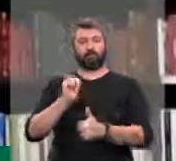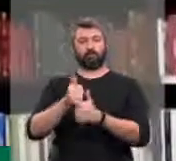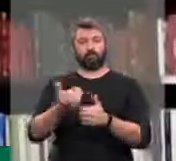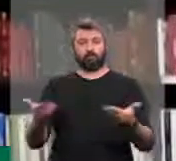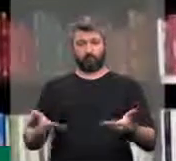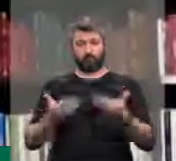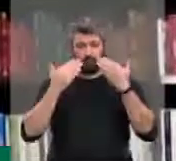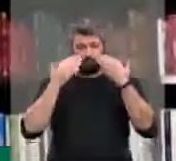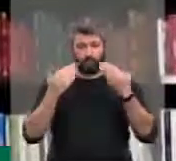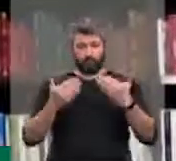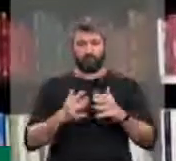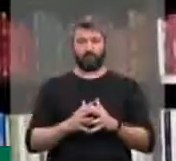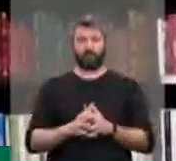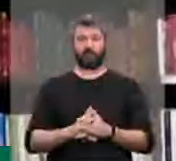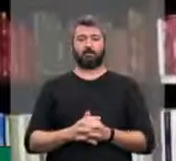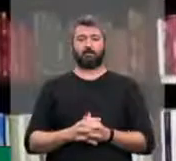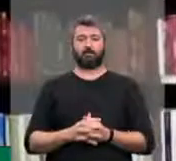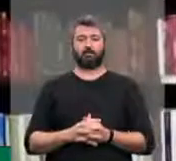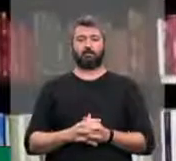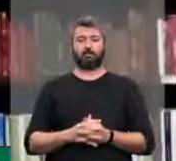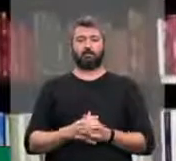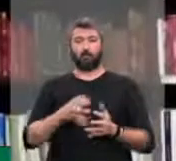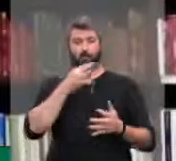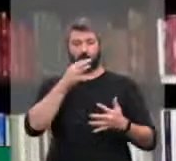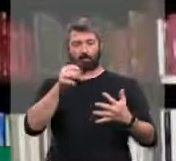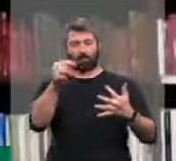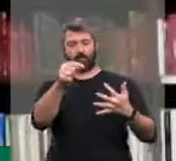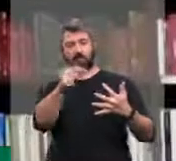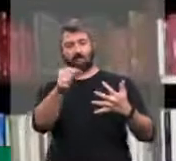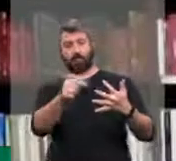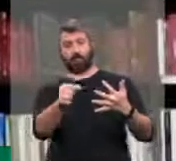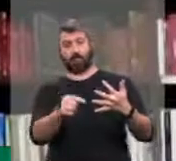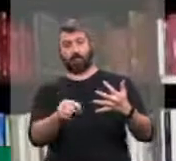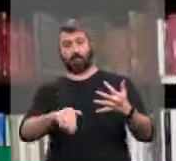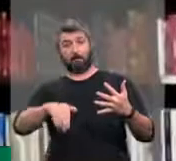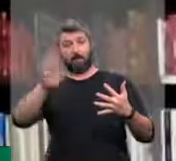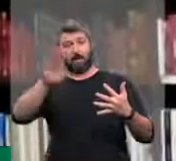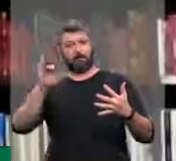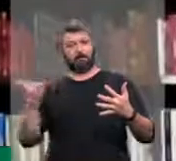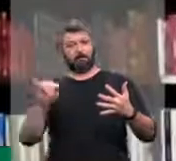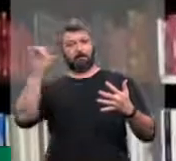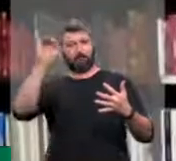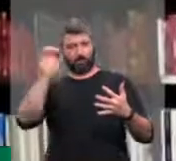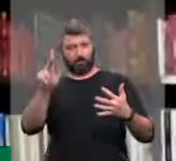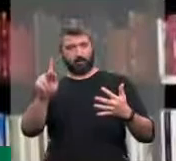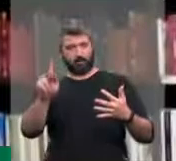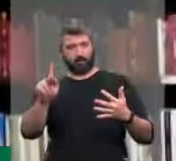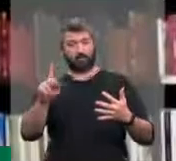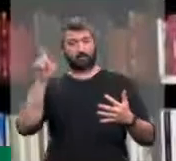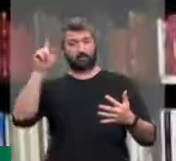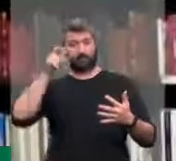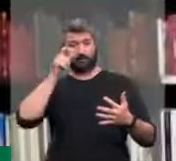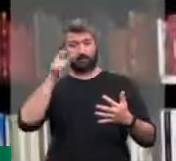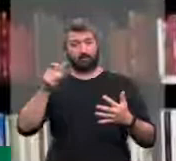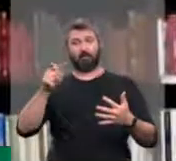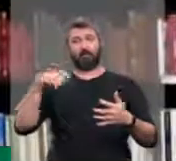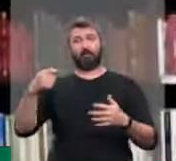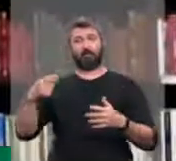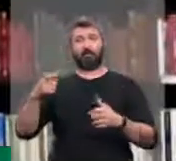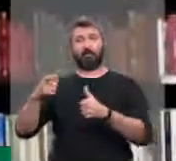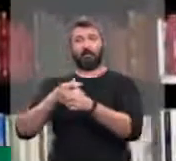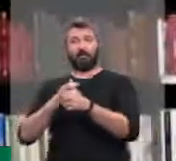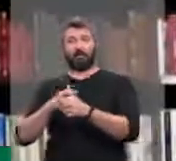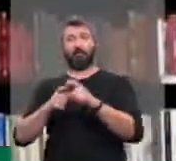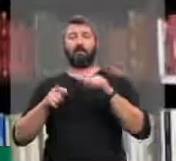estamos apresentando. Comentaremos os pontos que julgamos mais relevantes da matéria no que concerne ao interesse de credores e devedores